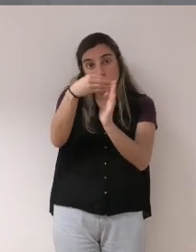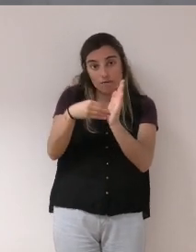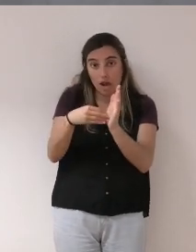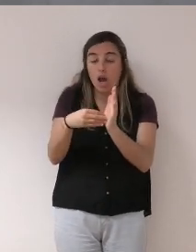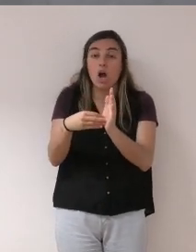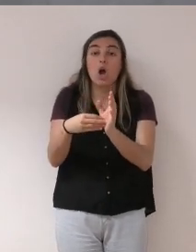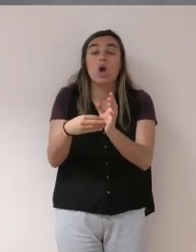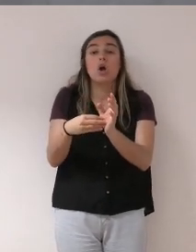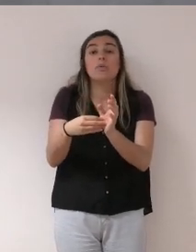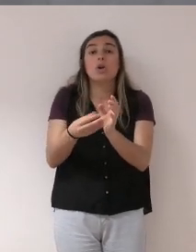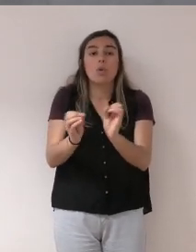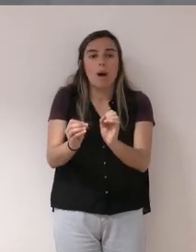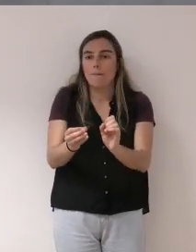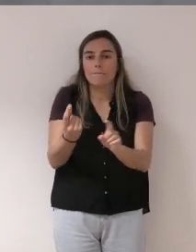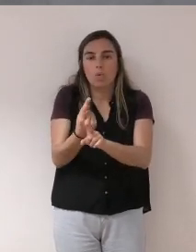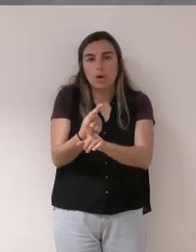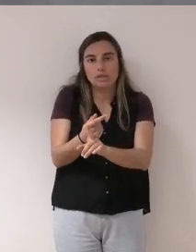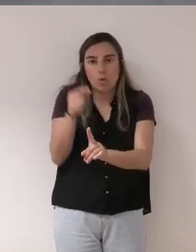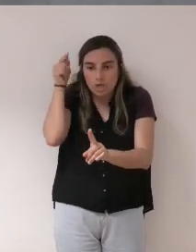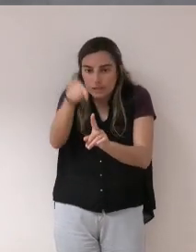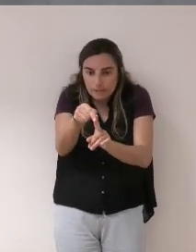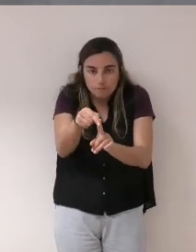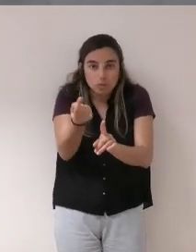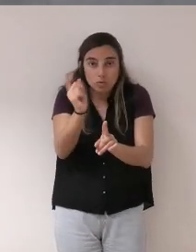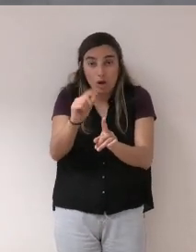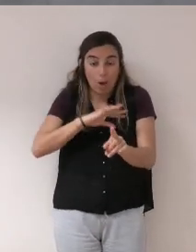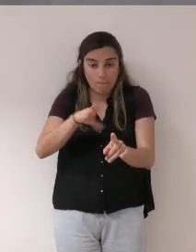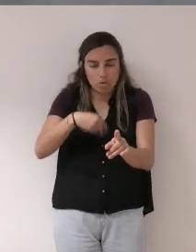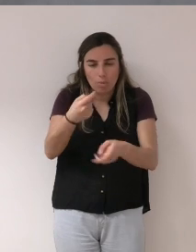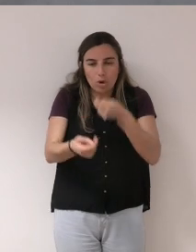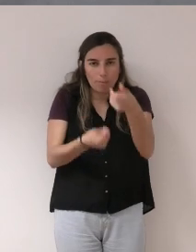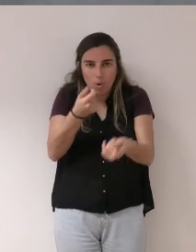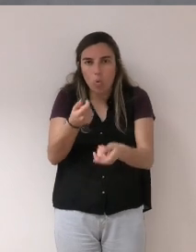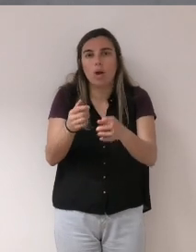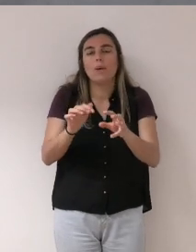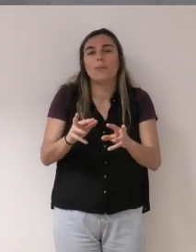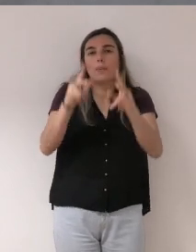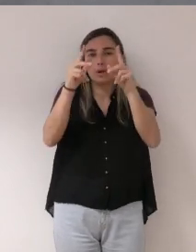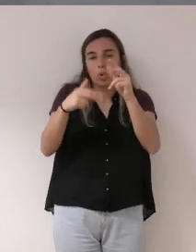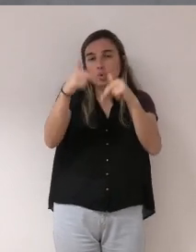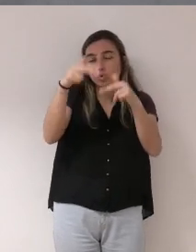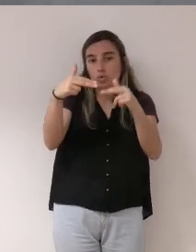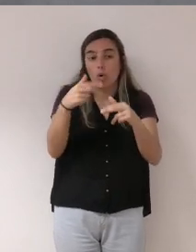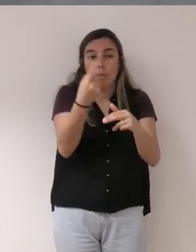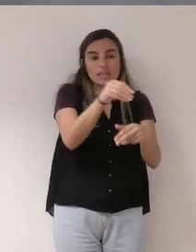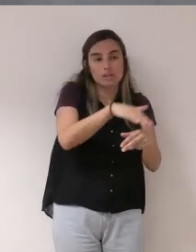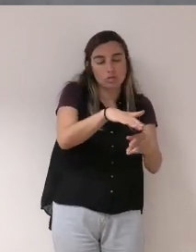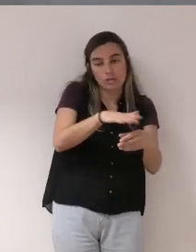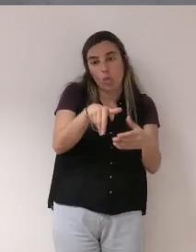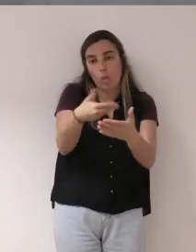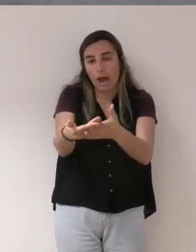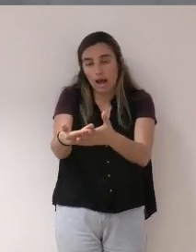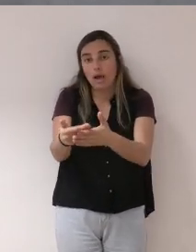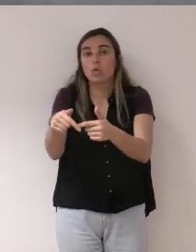uma pré-determinação. Há um mundo que se vai construindo, situações levam a outras situações.